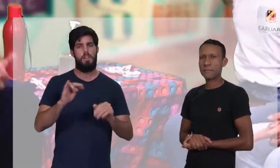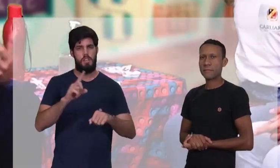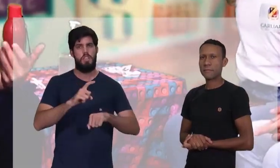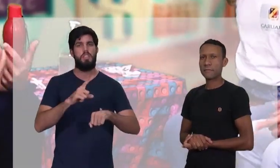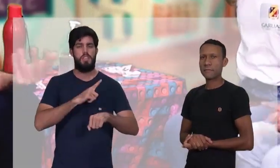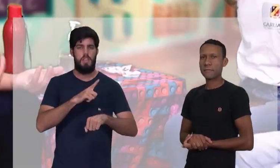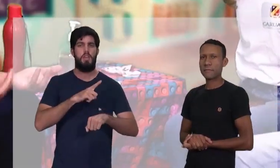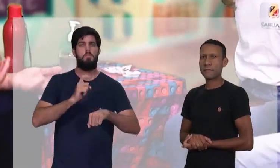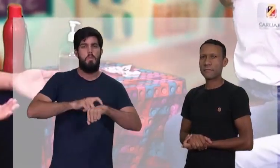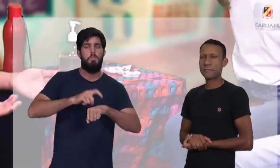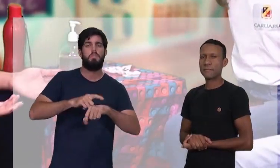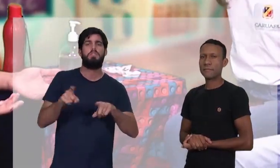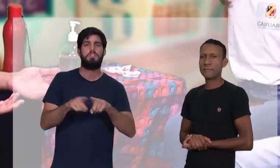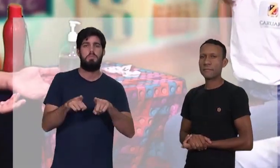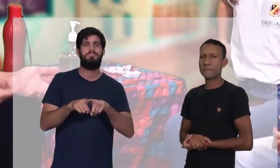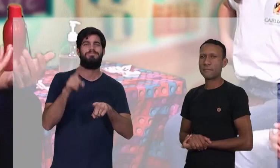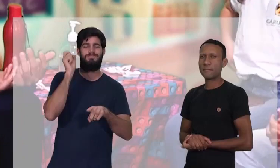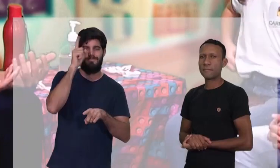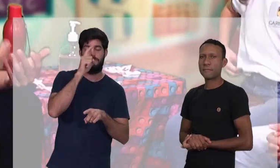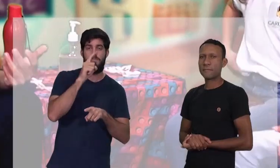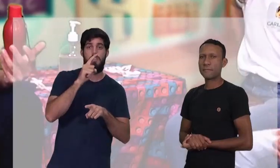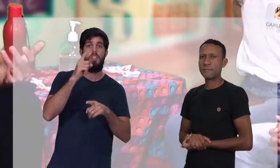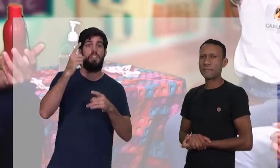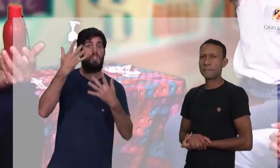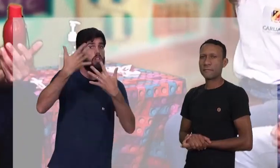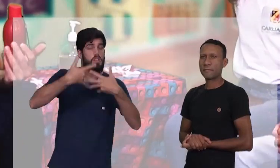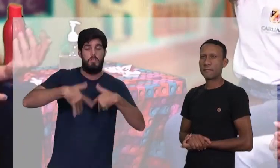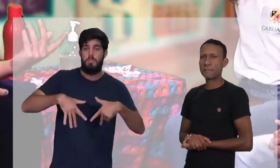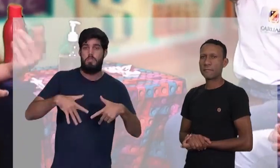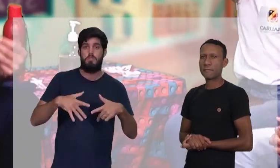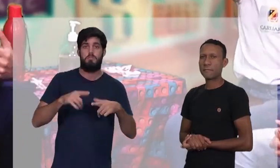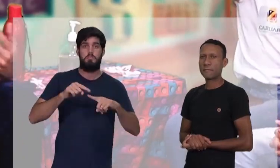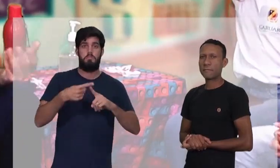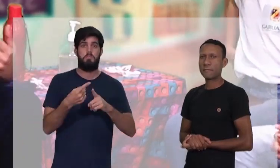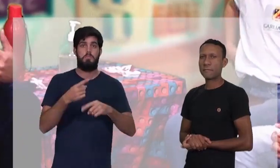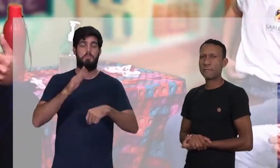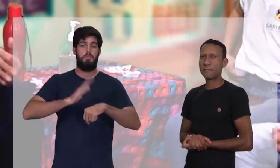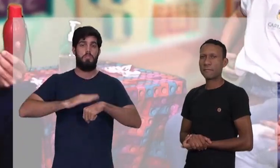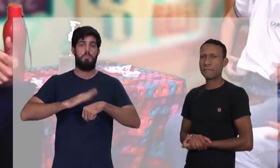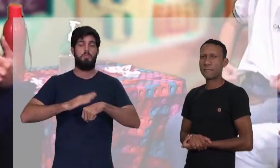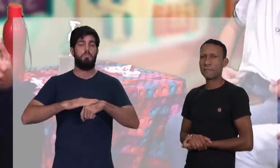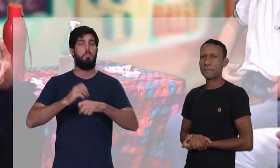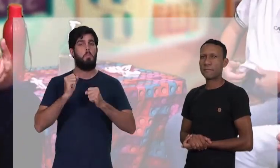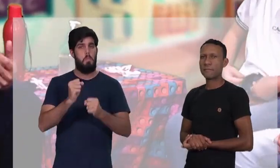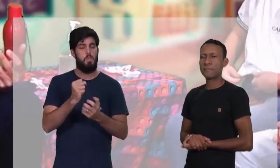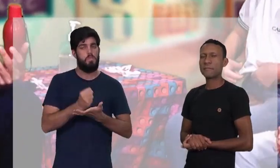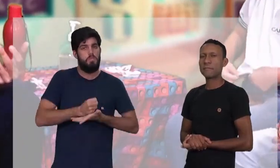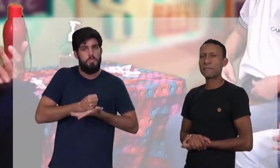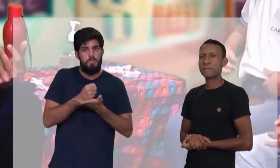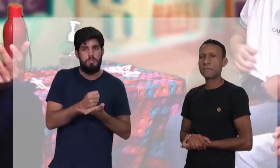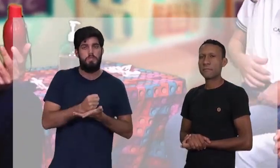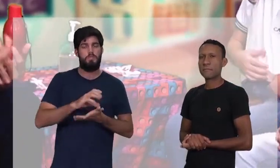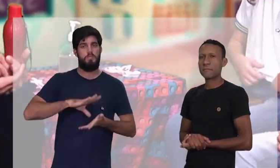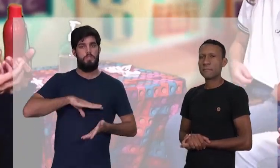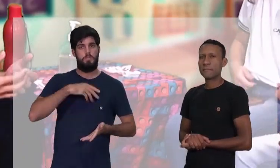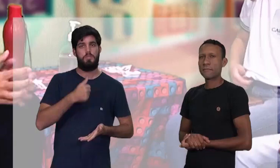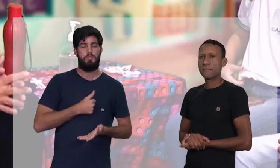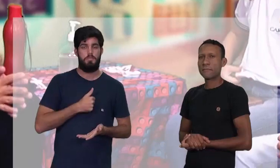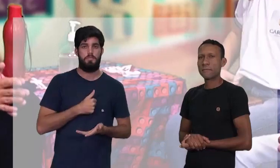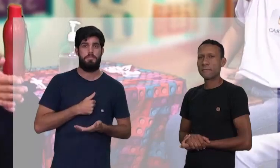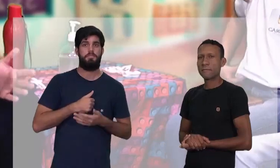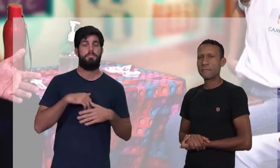baixa, né, o que é natural. Só que é isso, o autoconhecimento às vezes pode ser uma ferramenta para te ajudar nessa sua